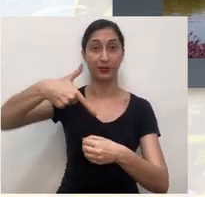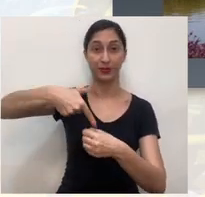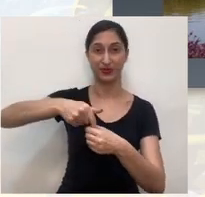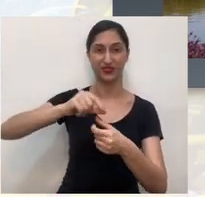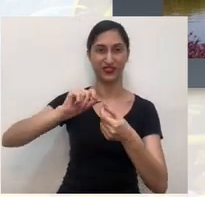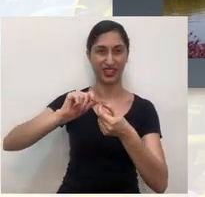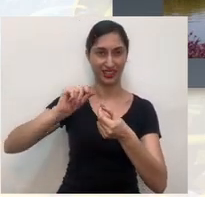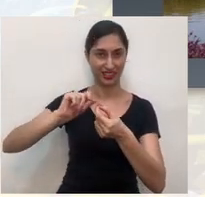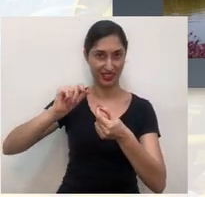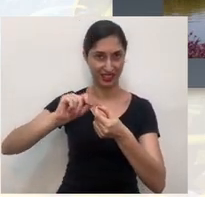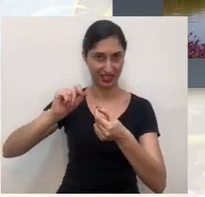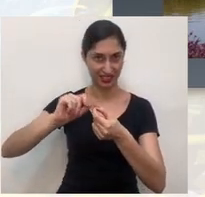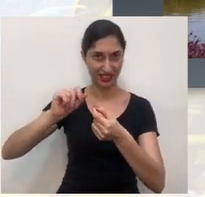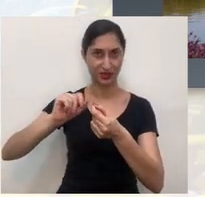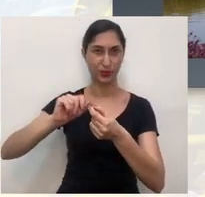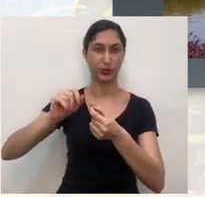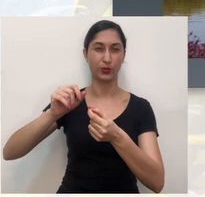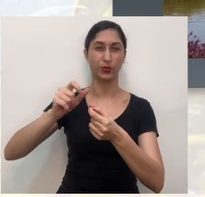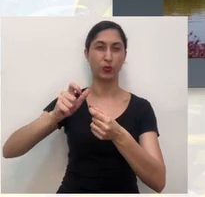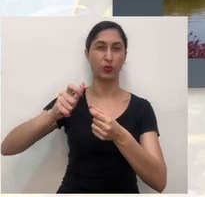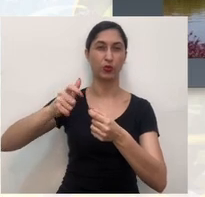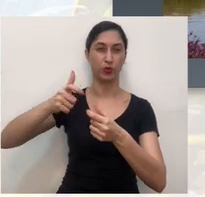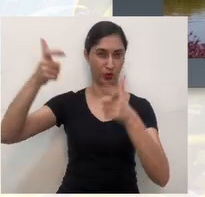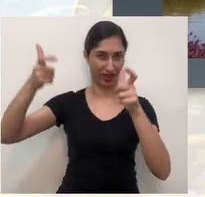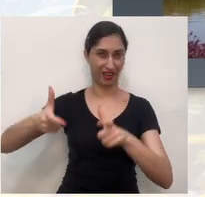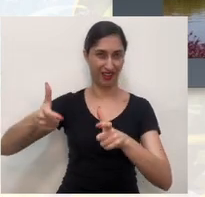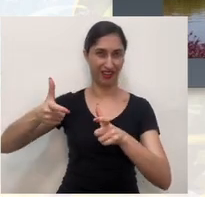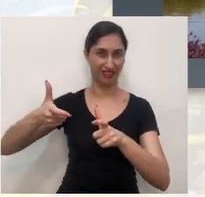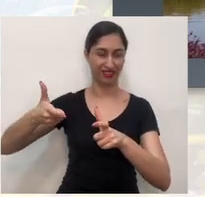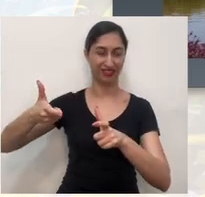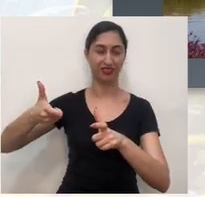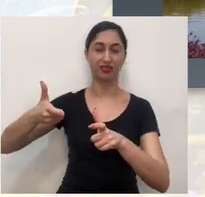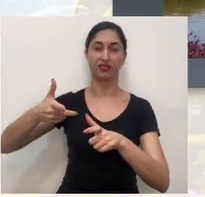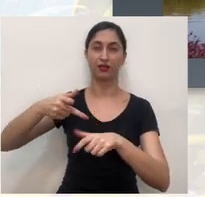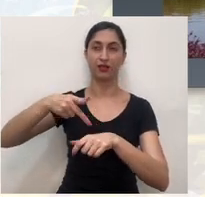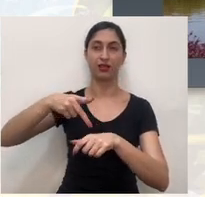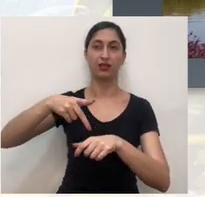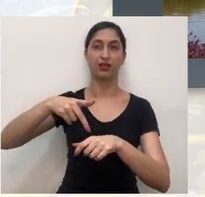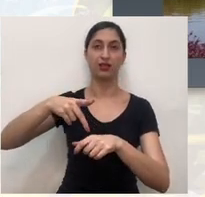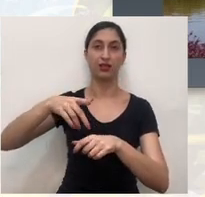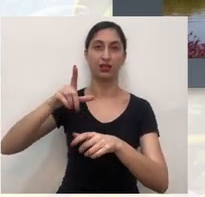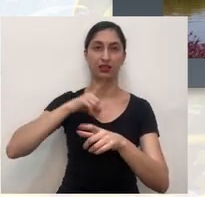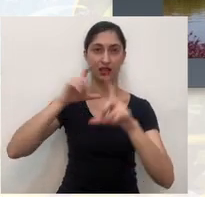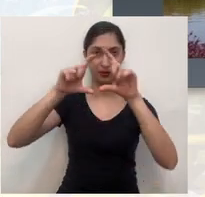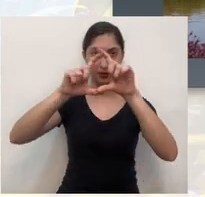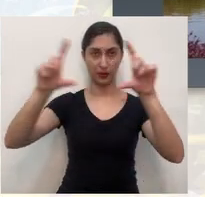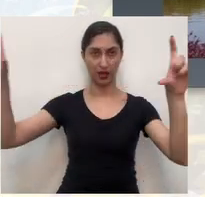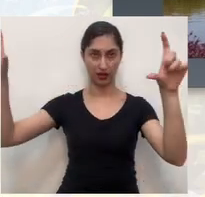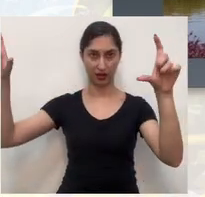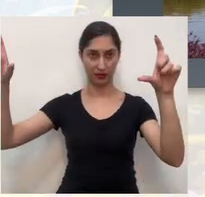eles puseram um totem daquele identificando o posto, e o IPHAN